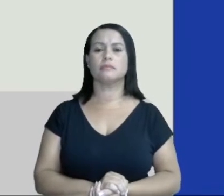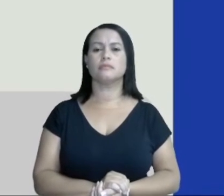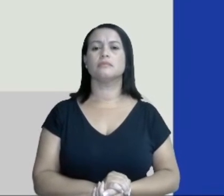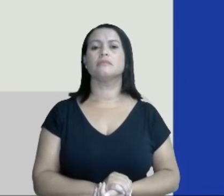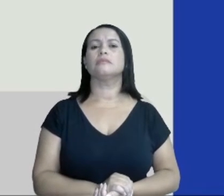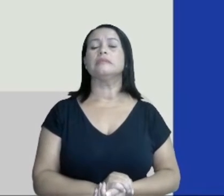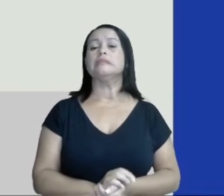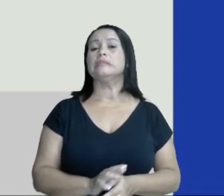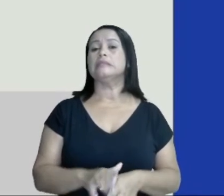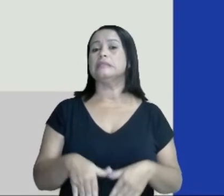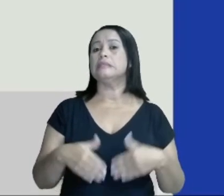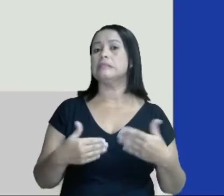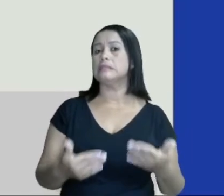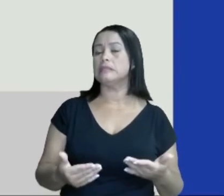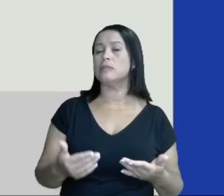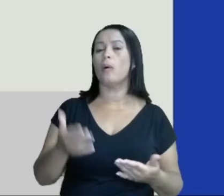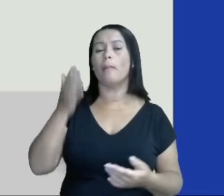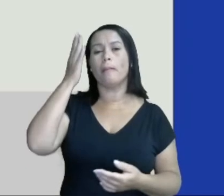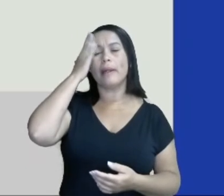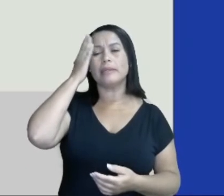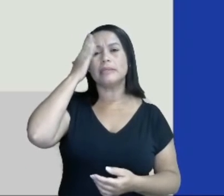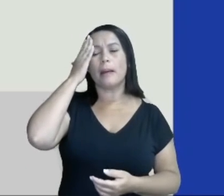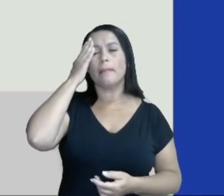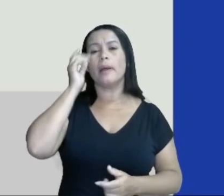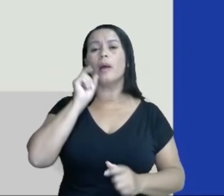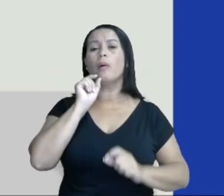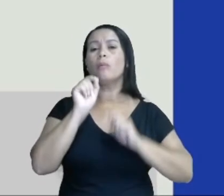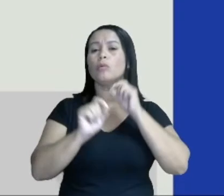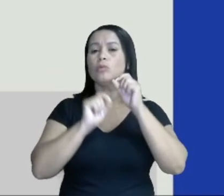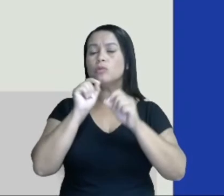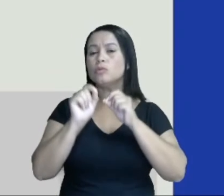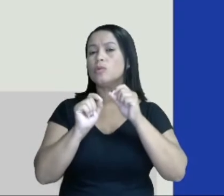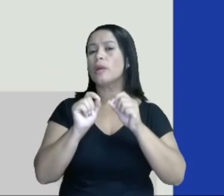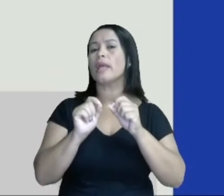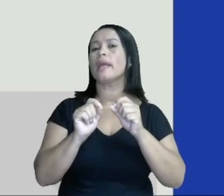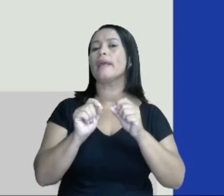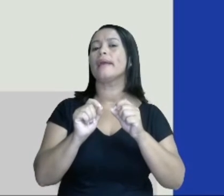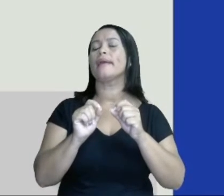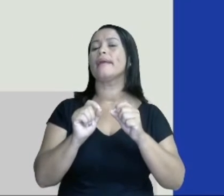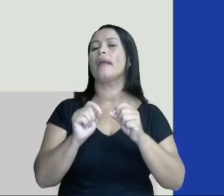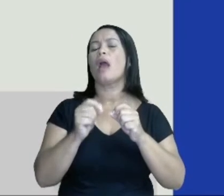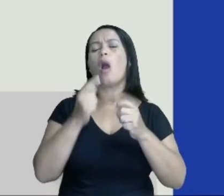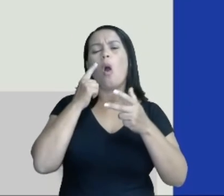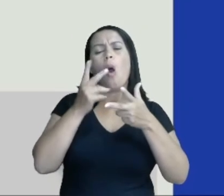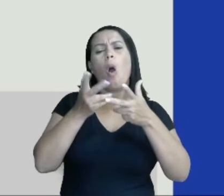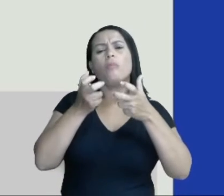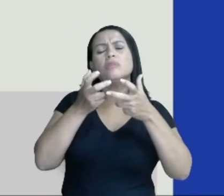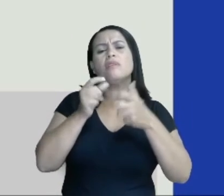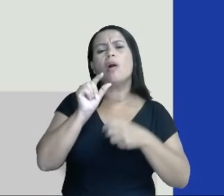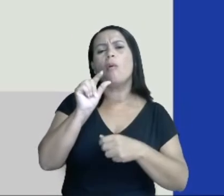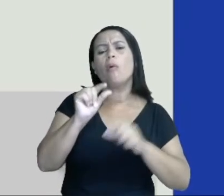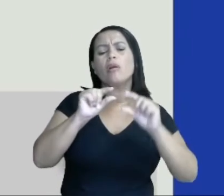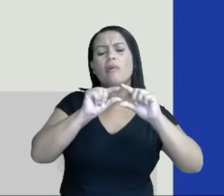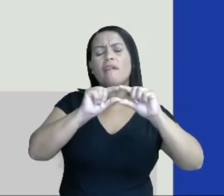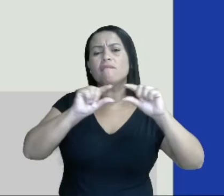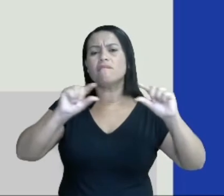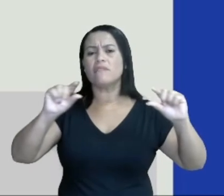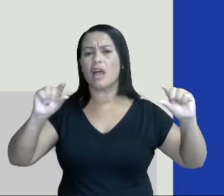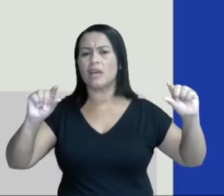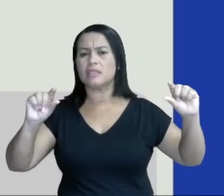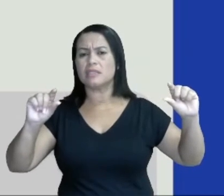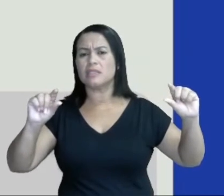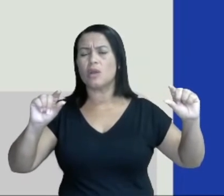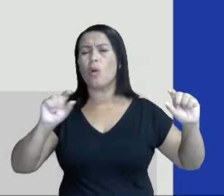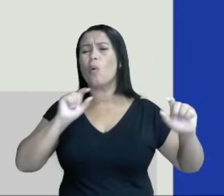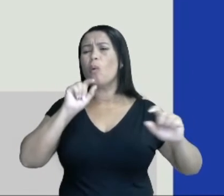tus padres. Então, para a gente saber essa colocação, a gente precisa observar um pouquinho a frase, ó.